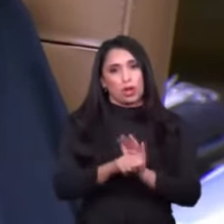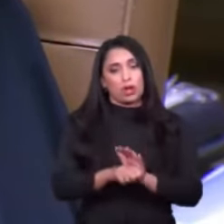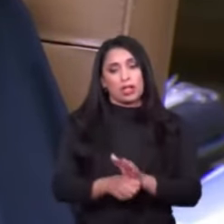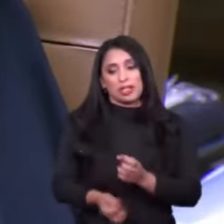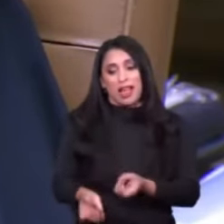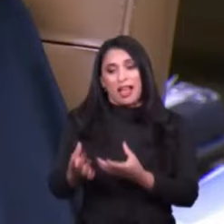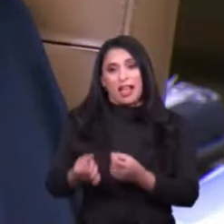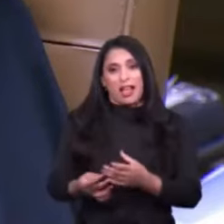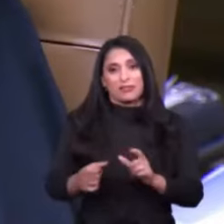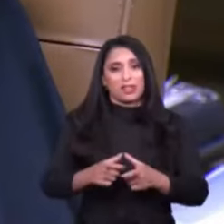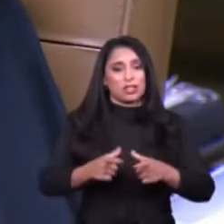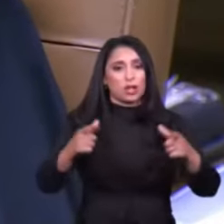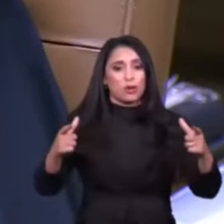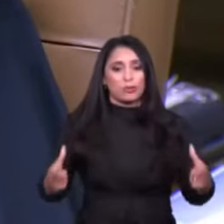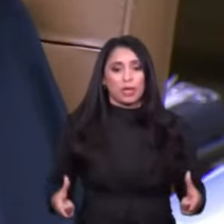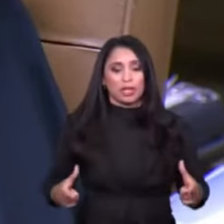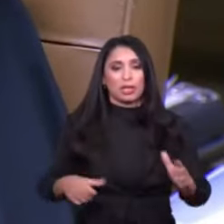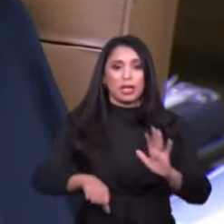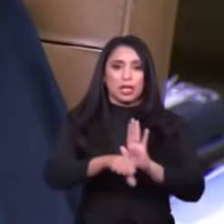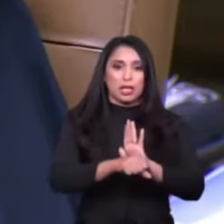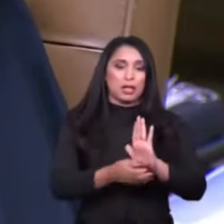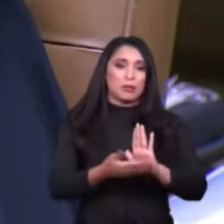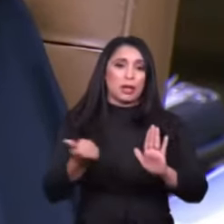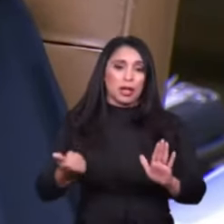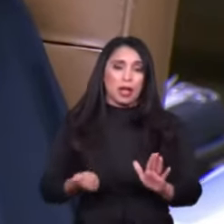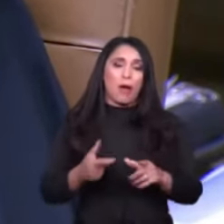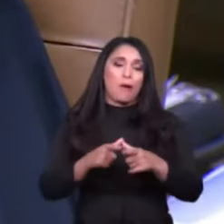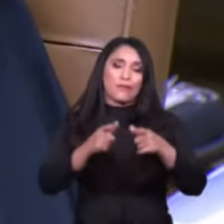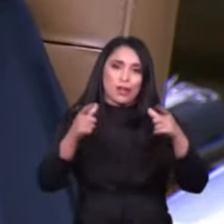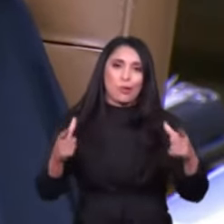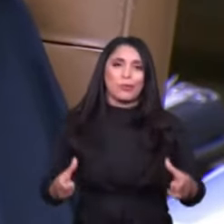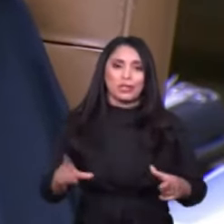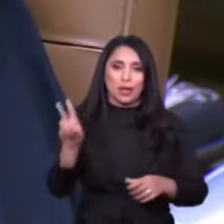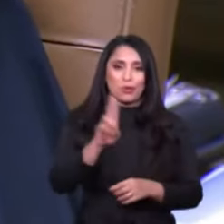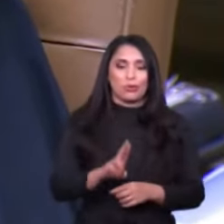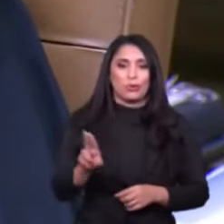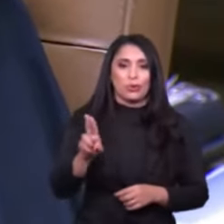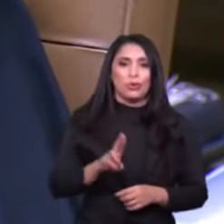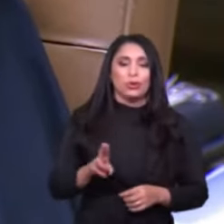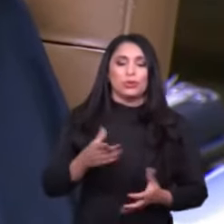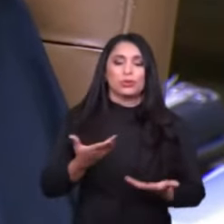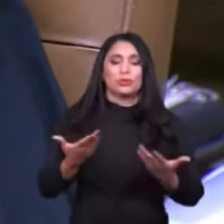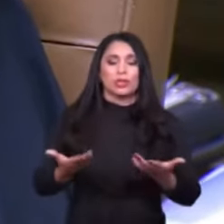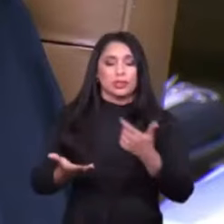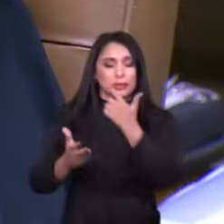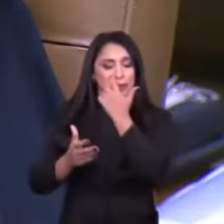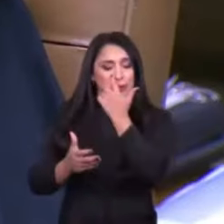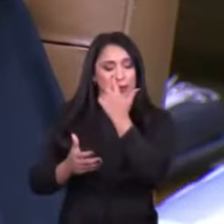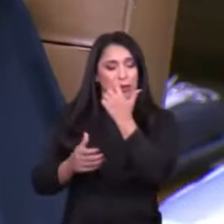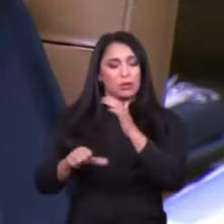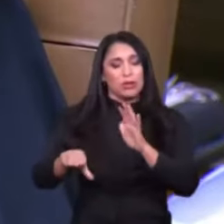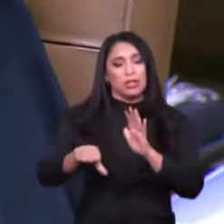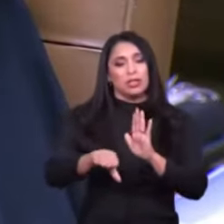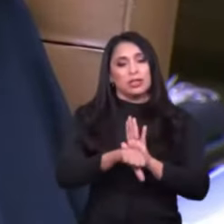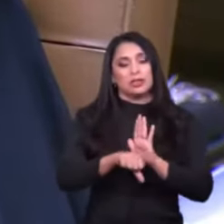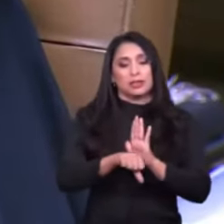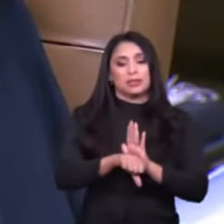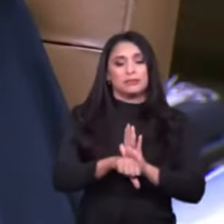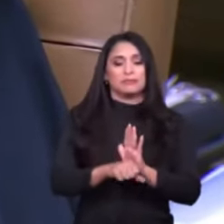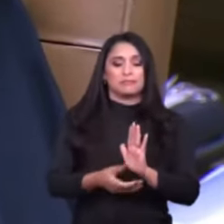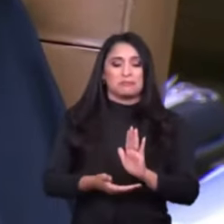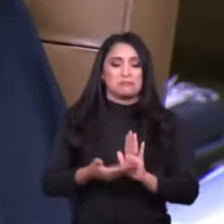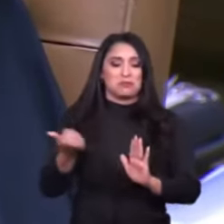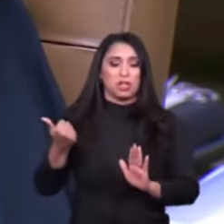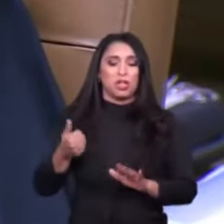descriminalização do porte de drogas incrementa o consumo. Por outro lado, a existência de uma denominada discricionariedade judicial na aplicação